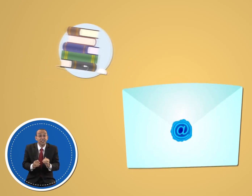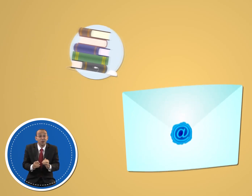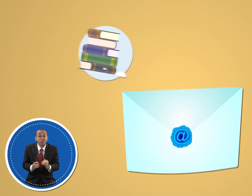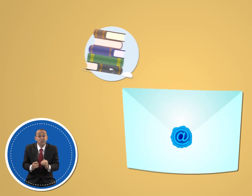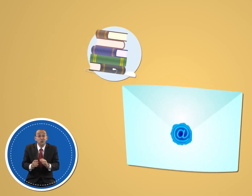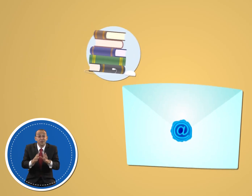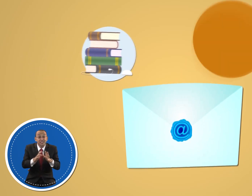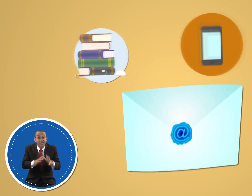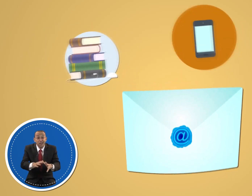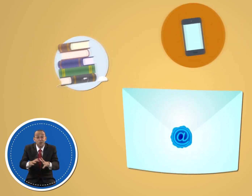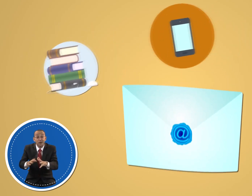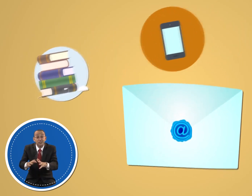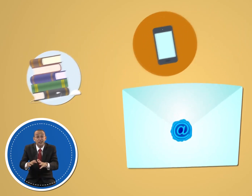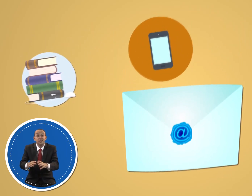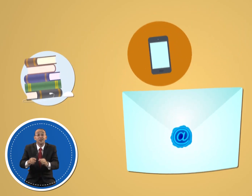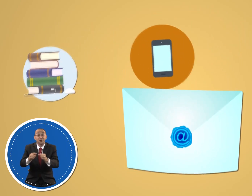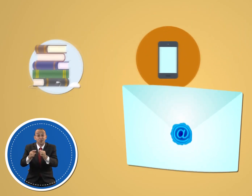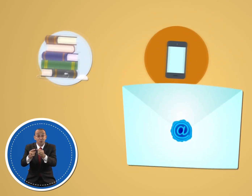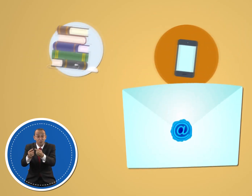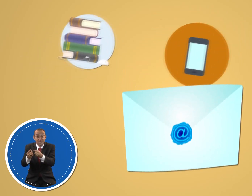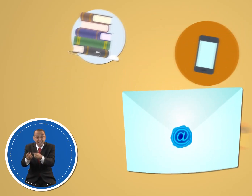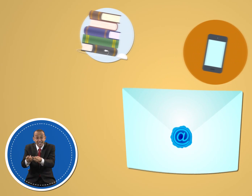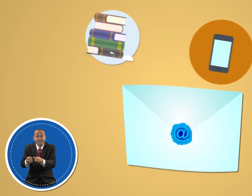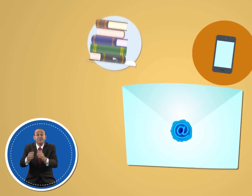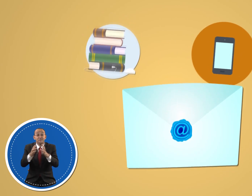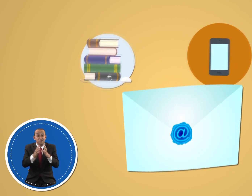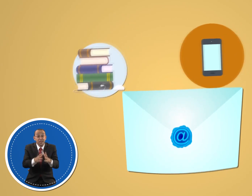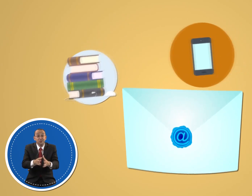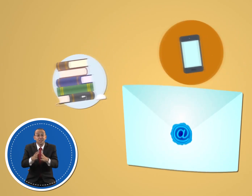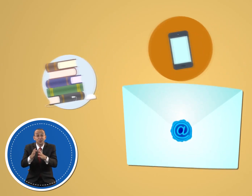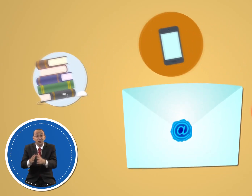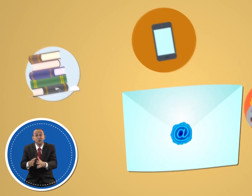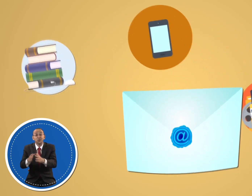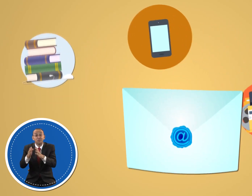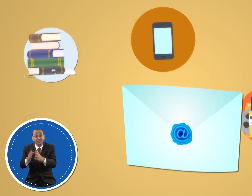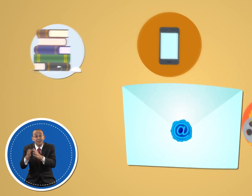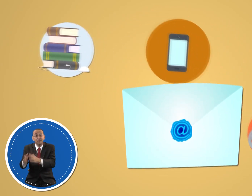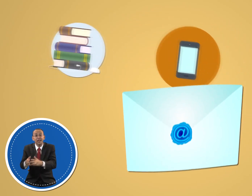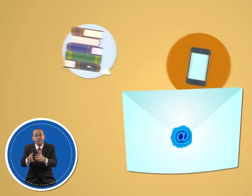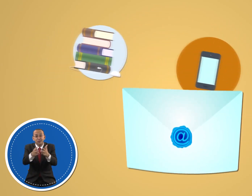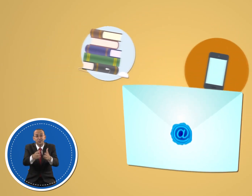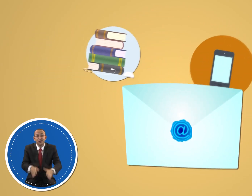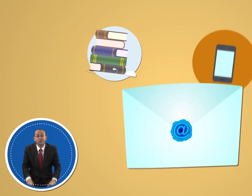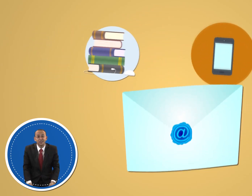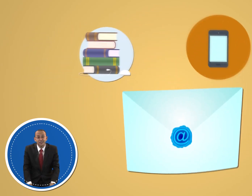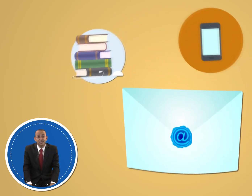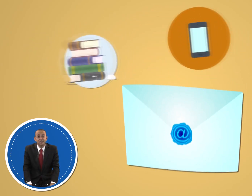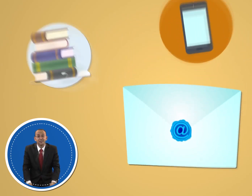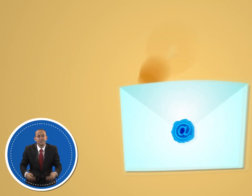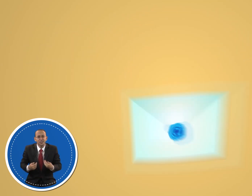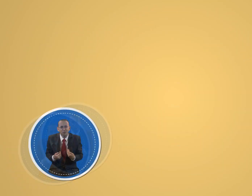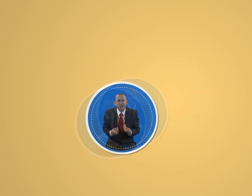e você então pode começar a compartilhar com você vídeos e conteúdos para também elevar o seu grau de